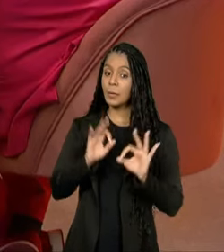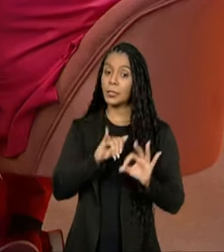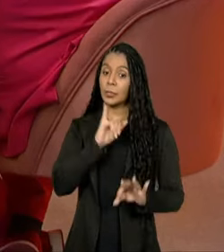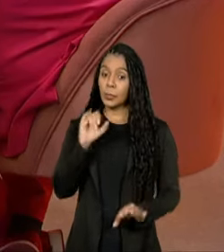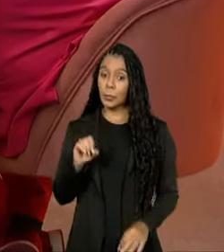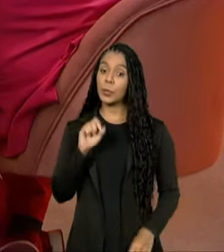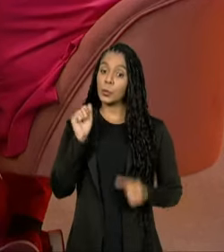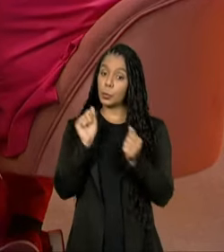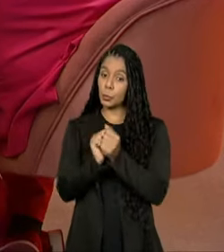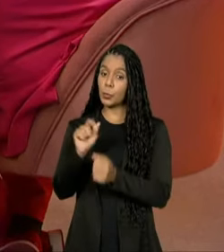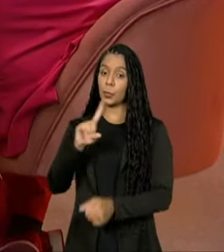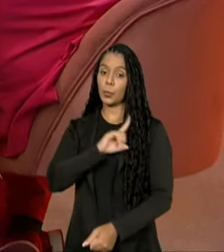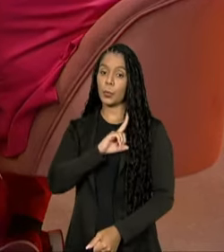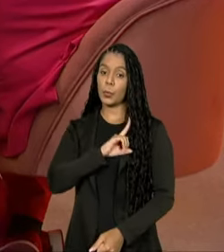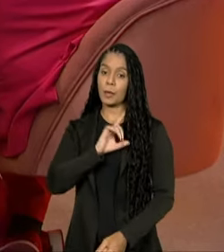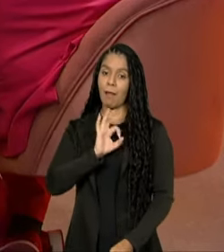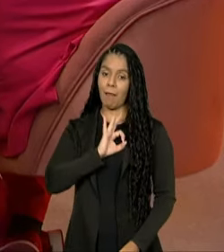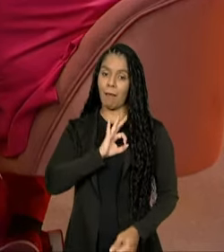delegado.